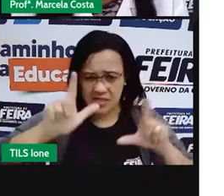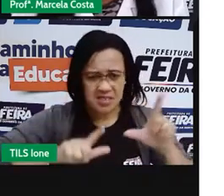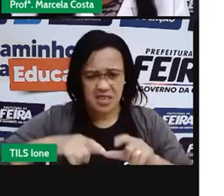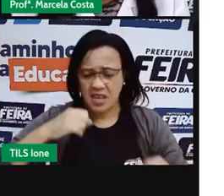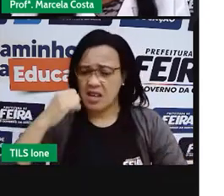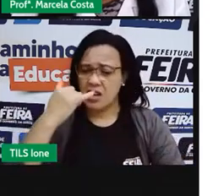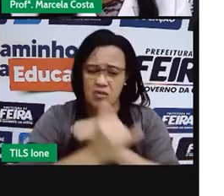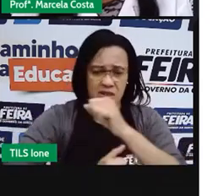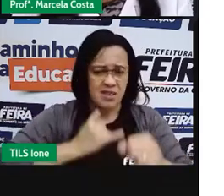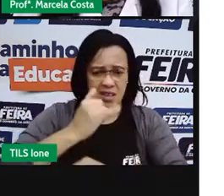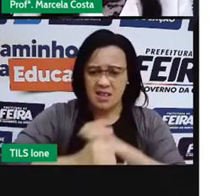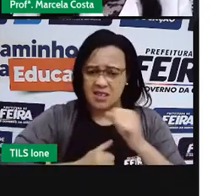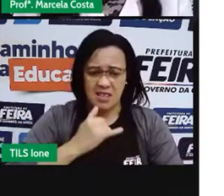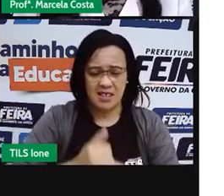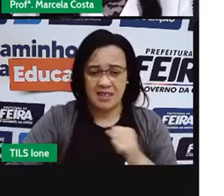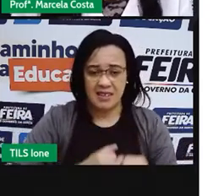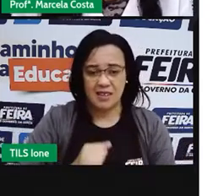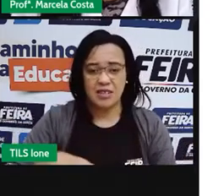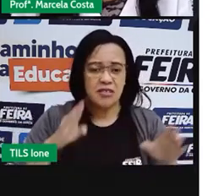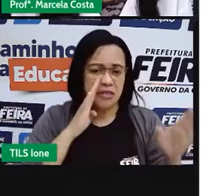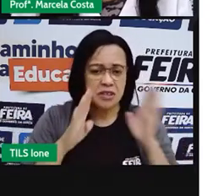sociais.